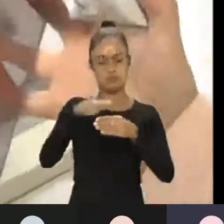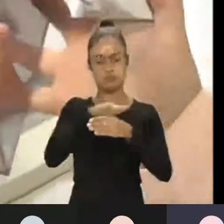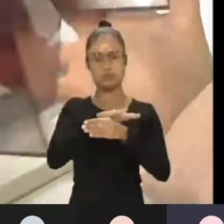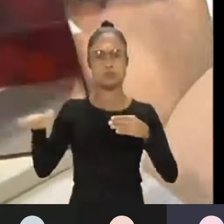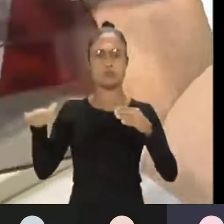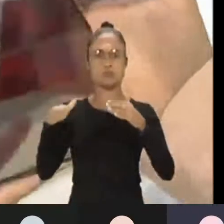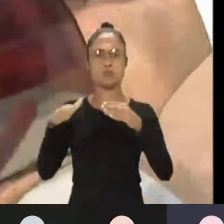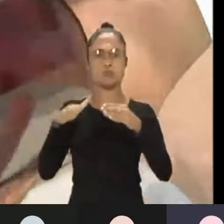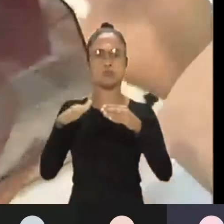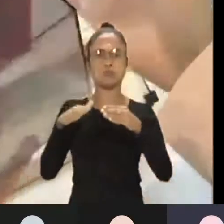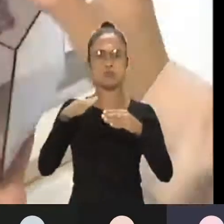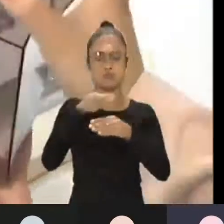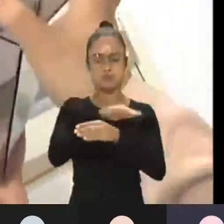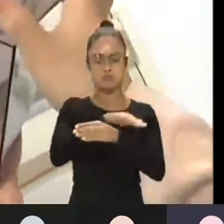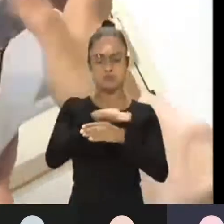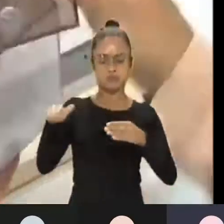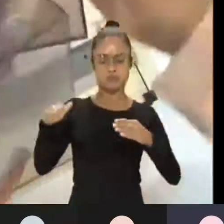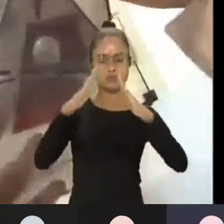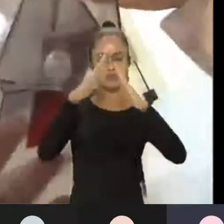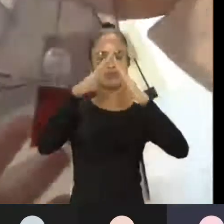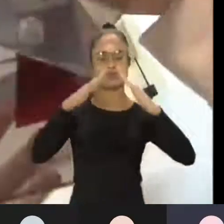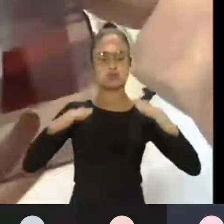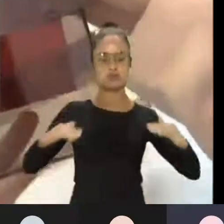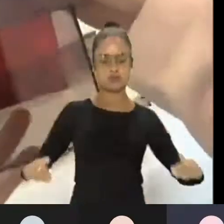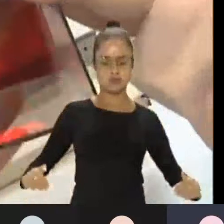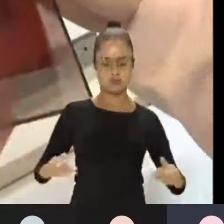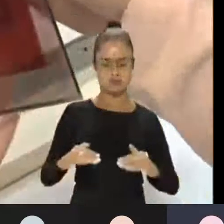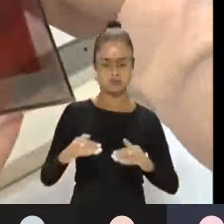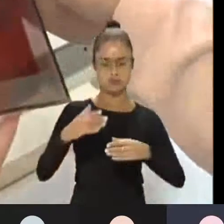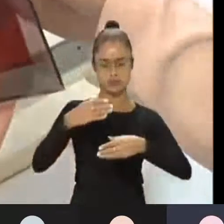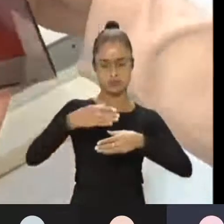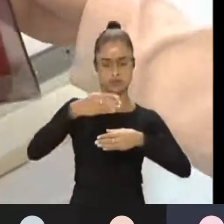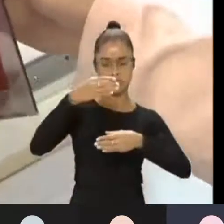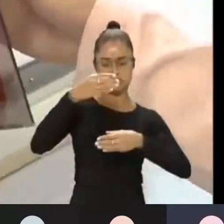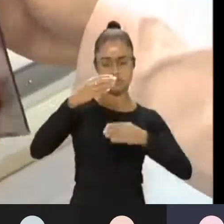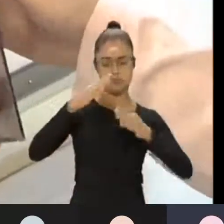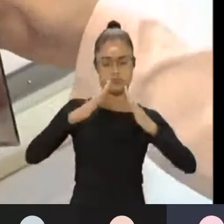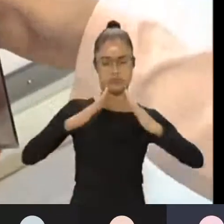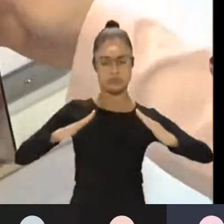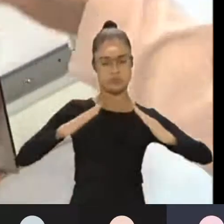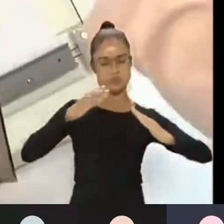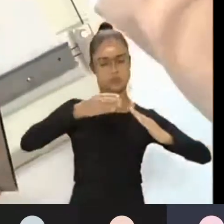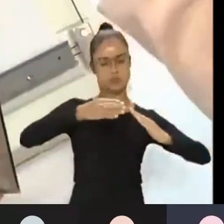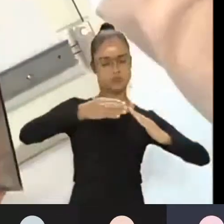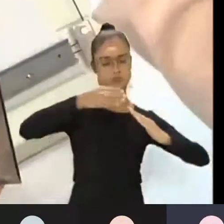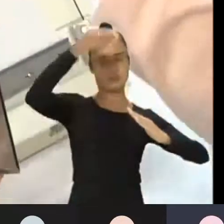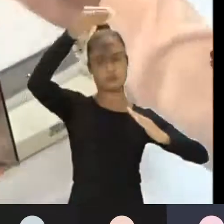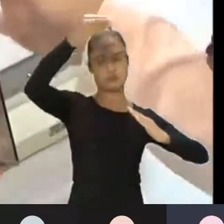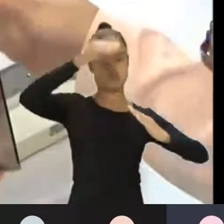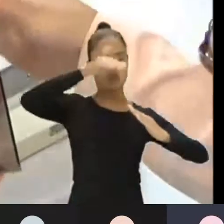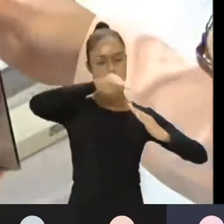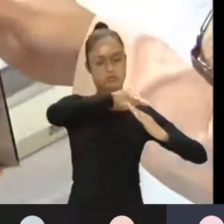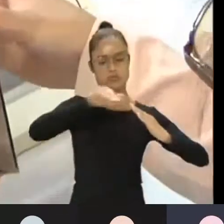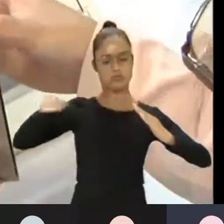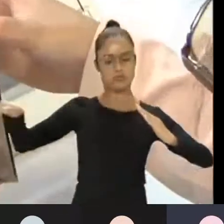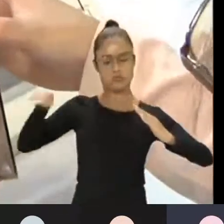tem uma secção, ó. Deixa eu alinhar aqui para você visualizar o corte. Então, eu tenho uma